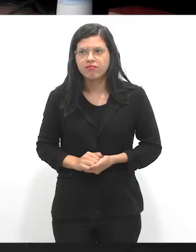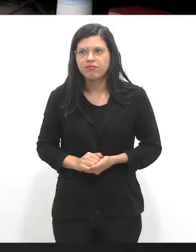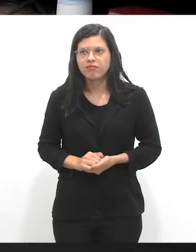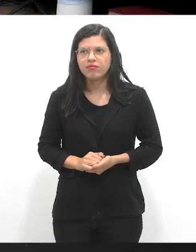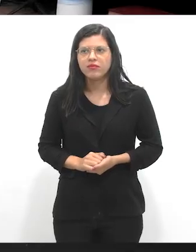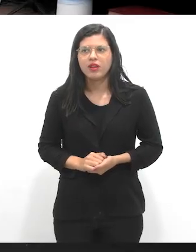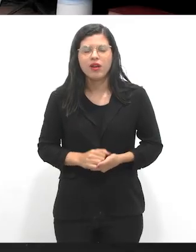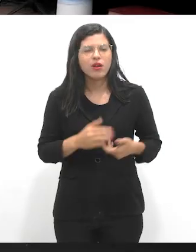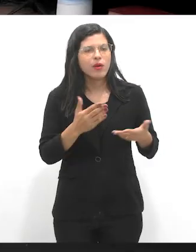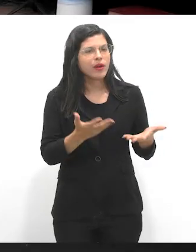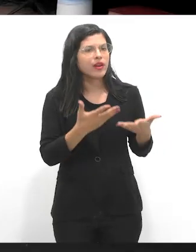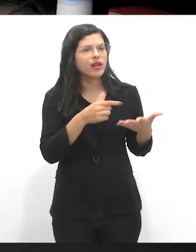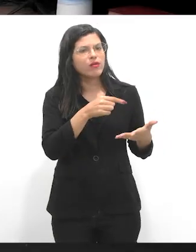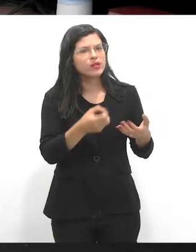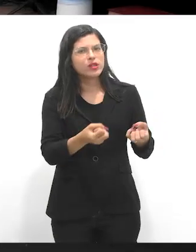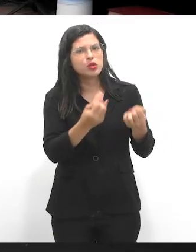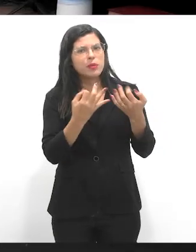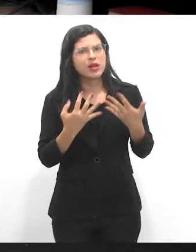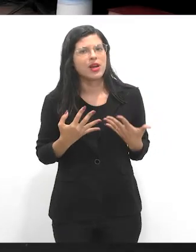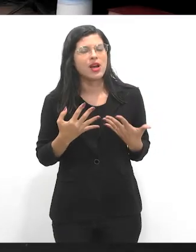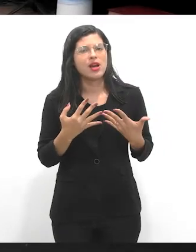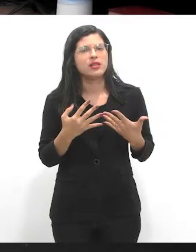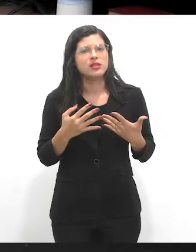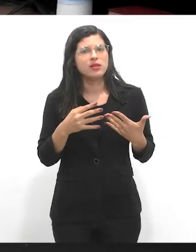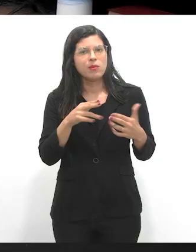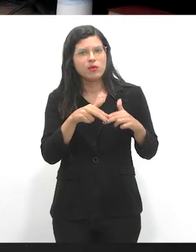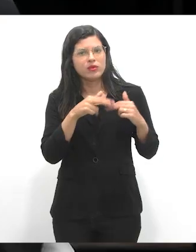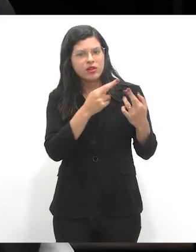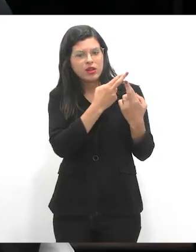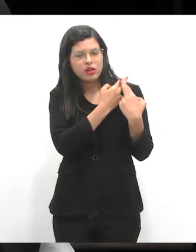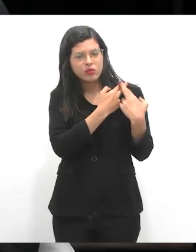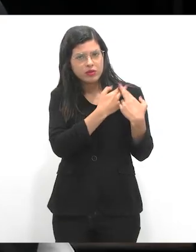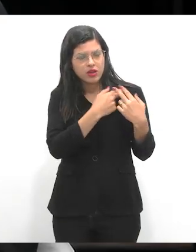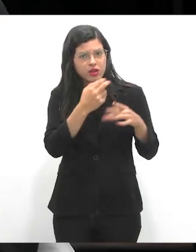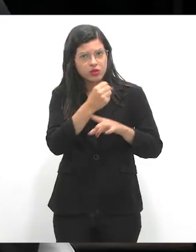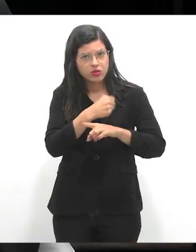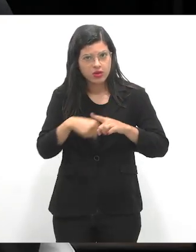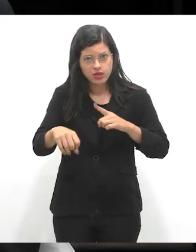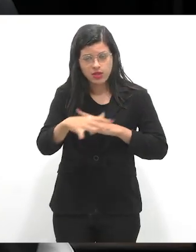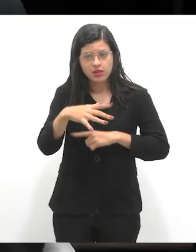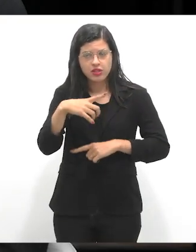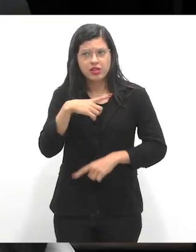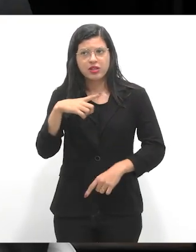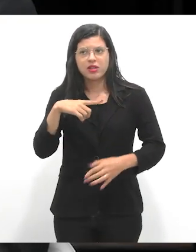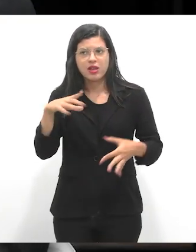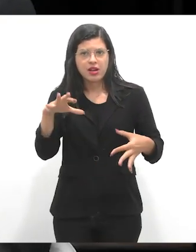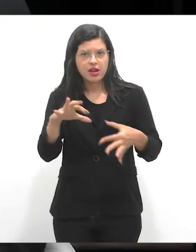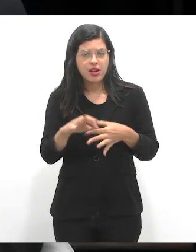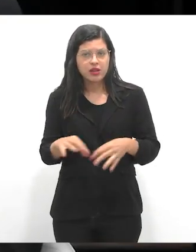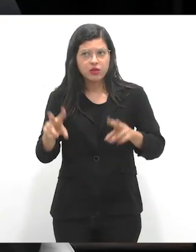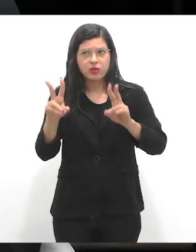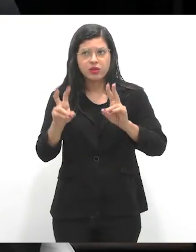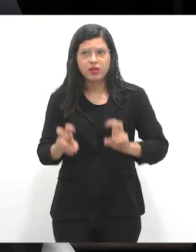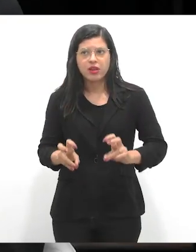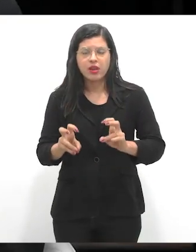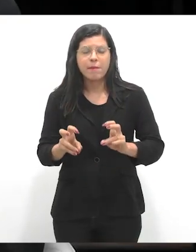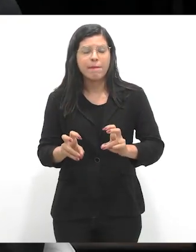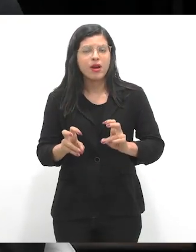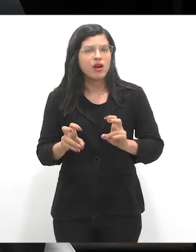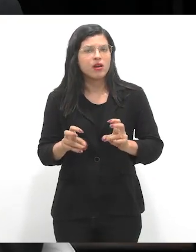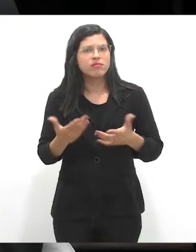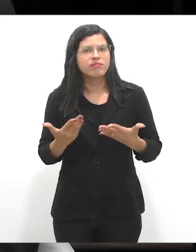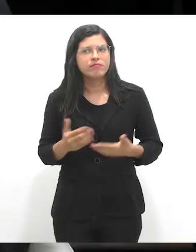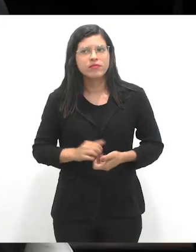Agora, uma coisa que eu queria que você compartilhasse conosco, até pela responsabilidade que a sociedade tem em relação a esse tema, que